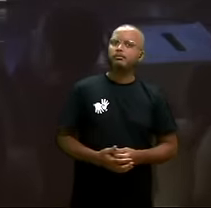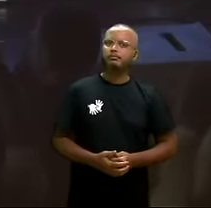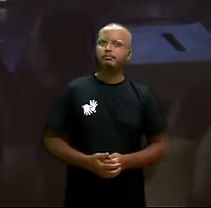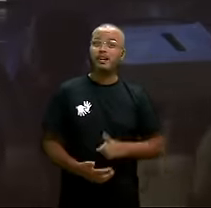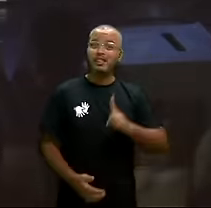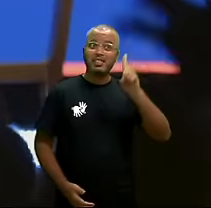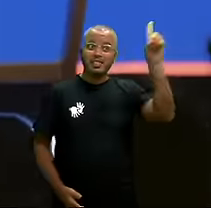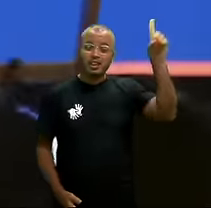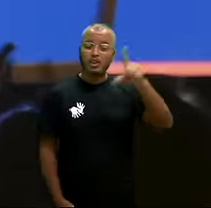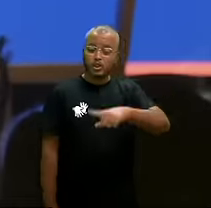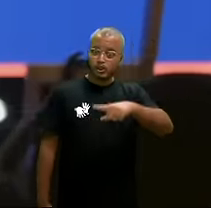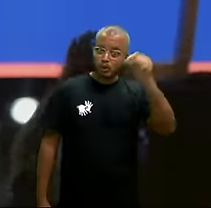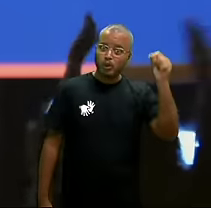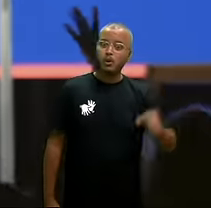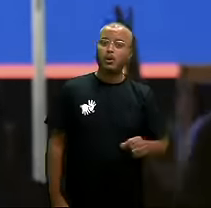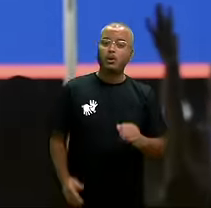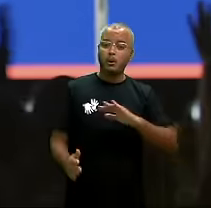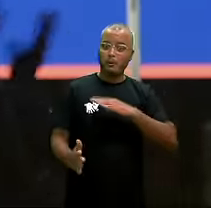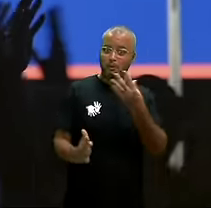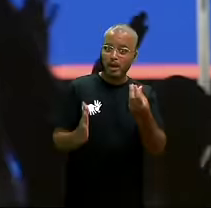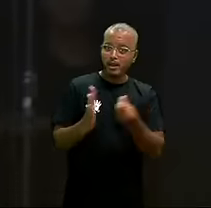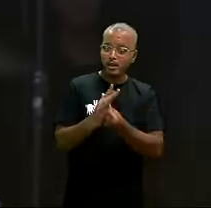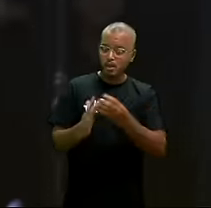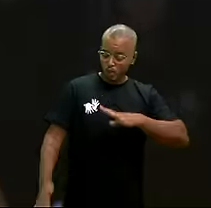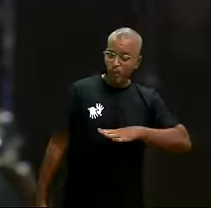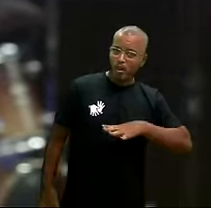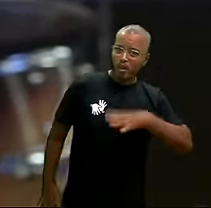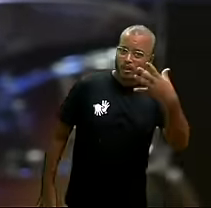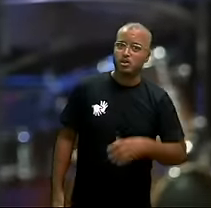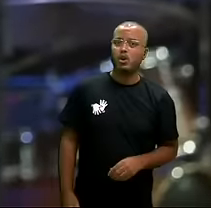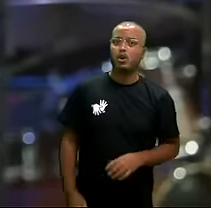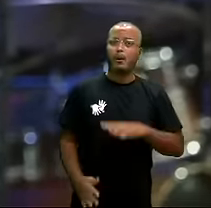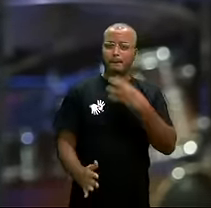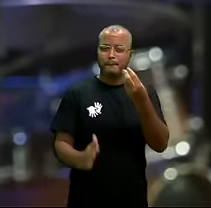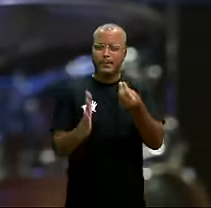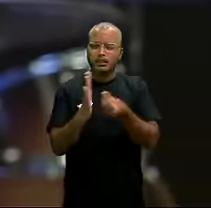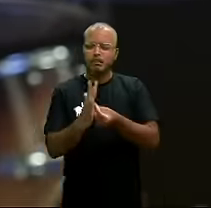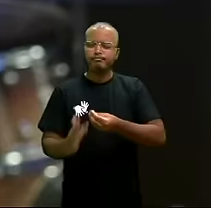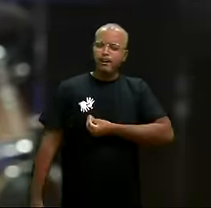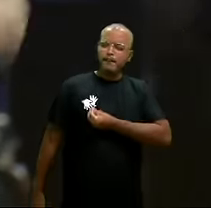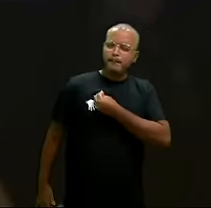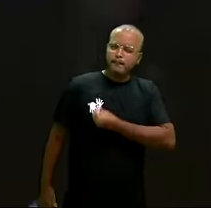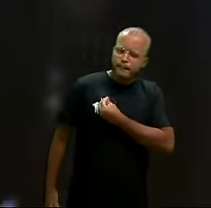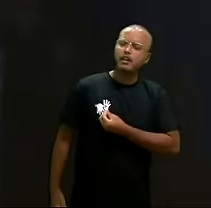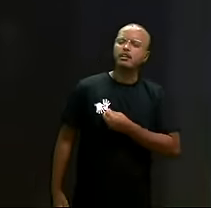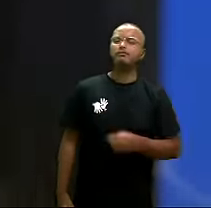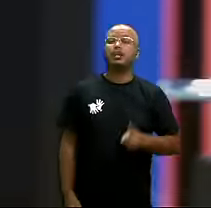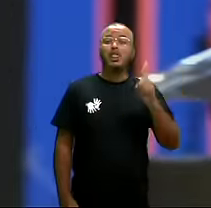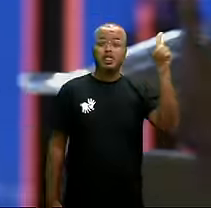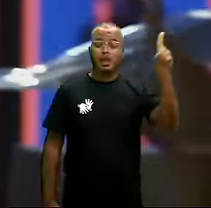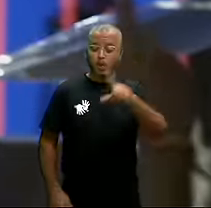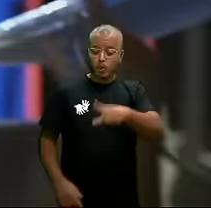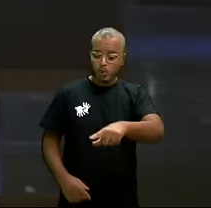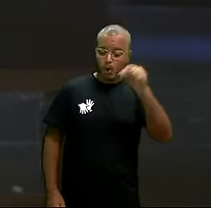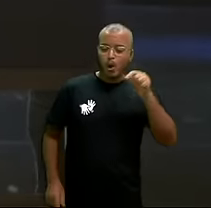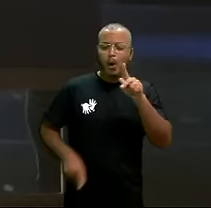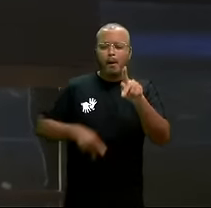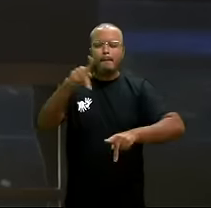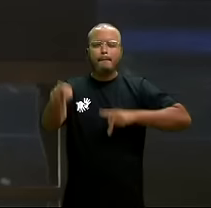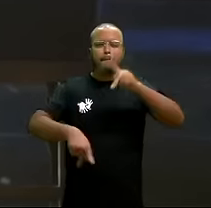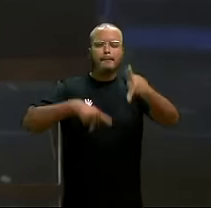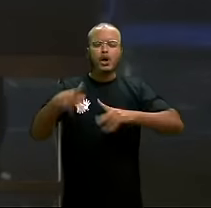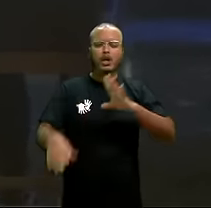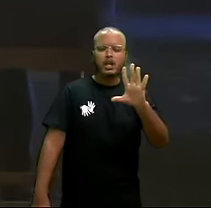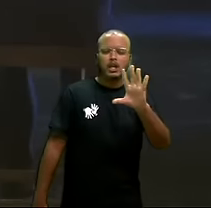Deus quer levantar uma igreja corajosa. Deus quer levantar uma igreja viva. Deus está atrás de levantar um povo apaixonado